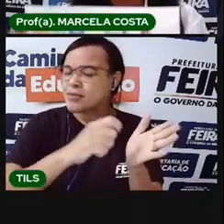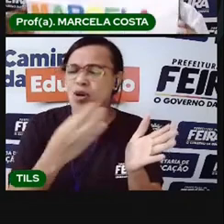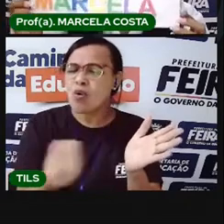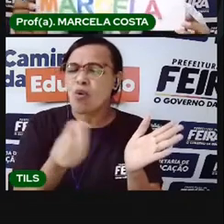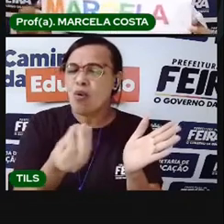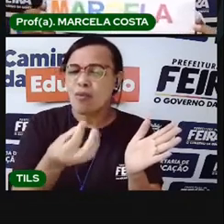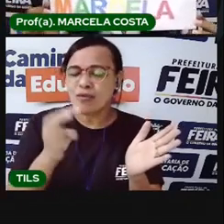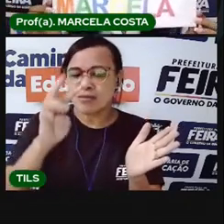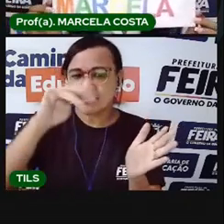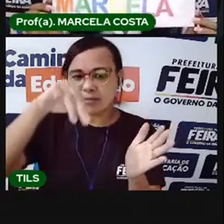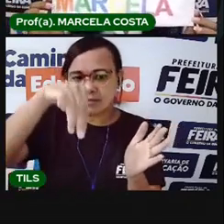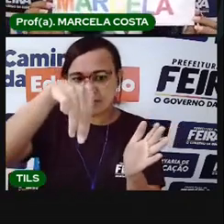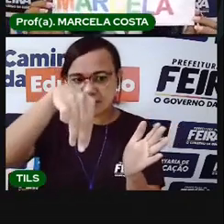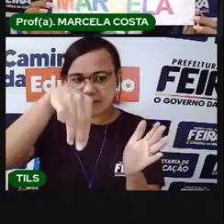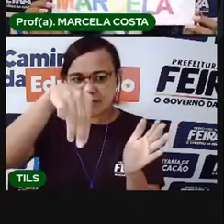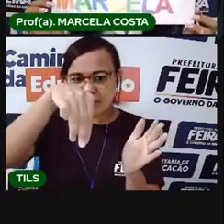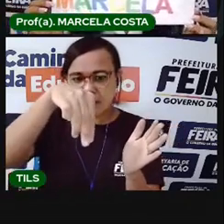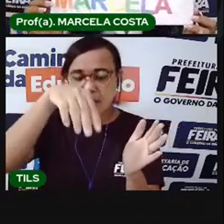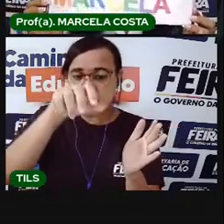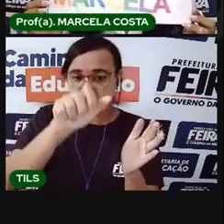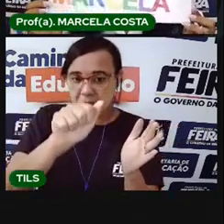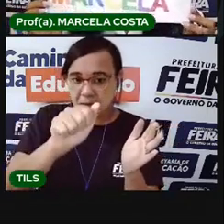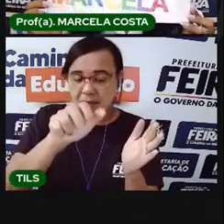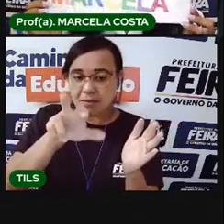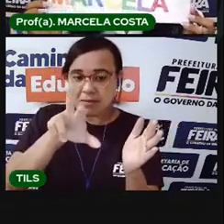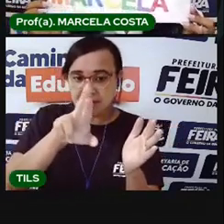Olha só!